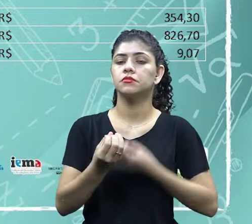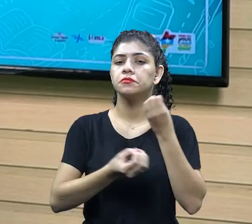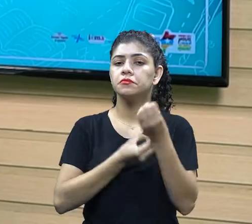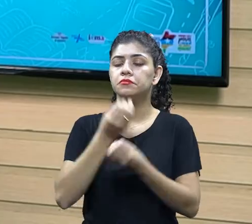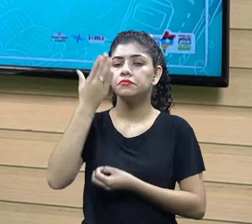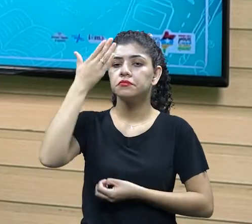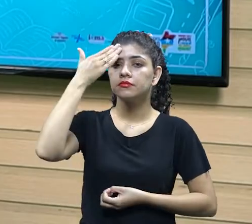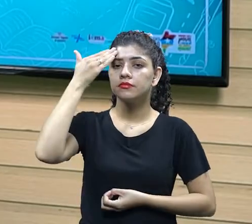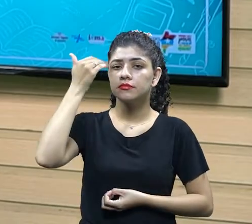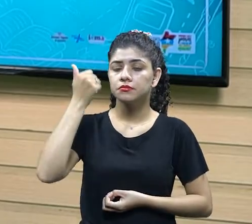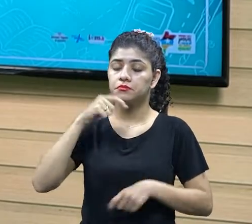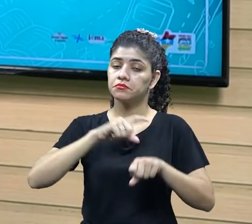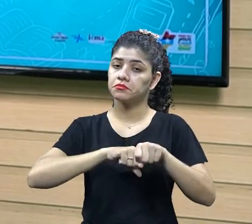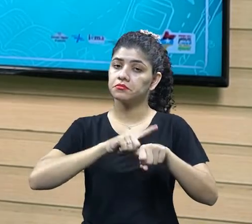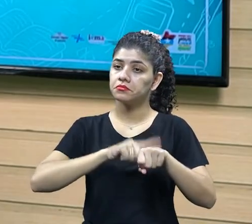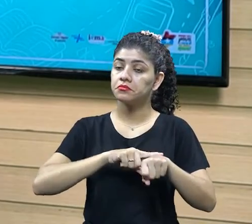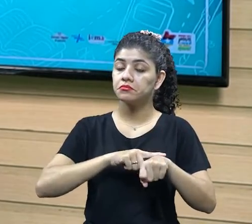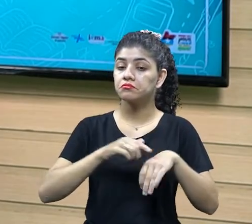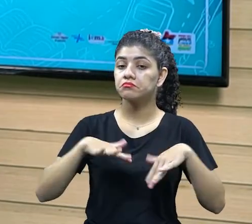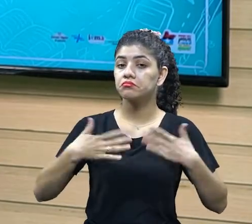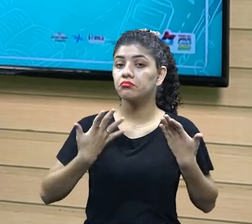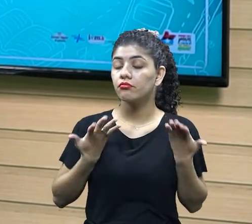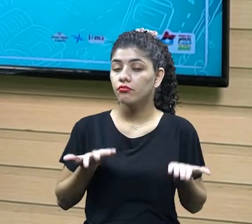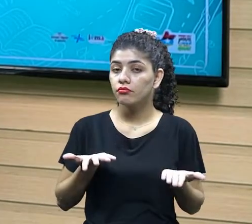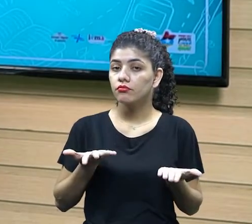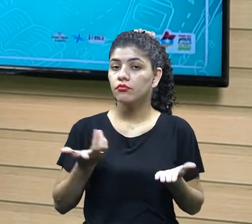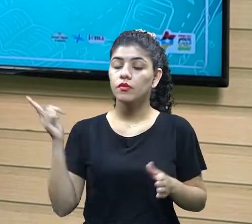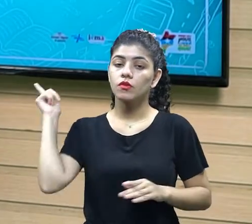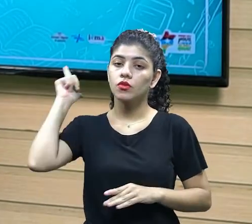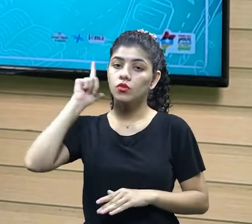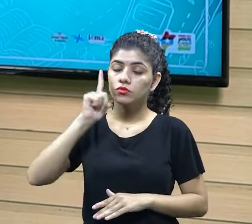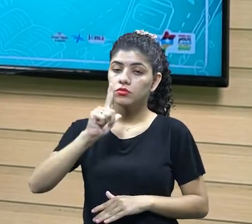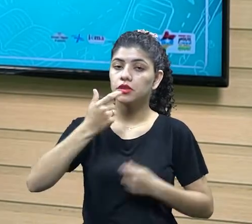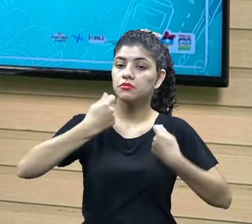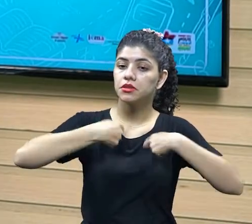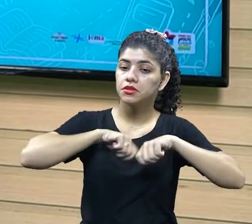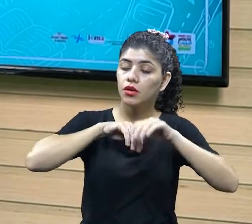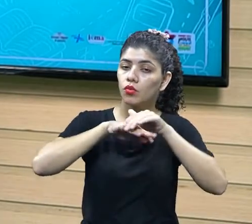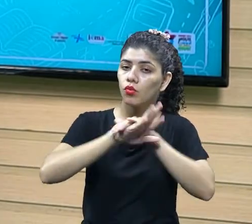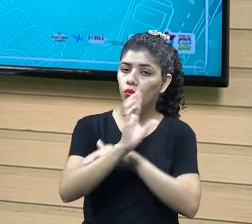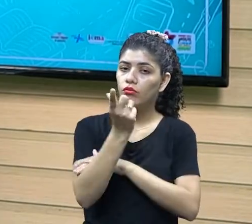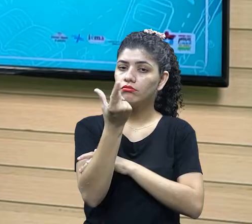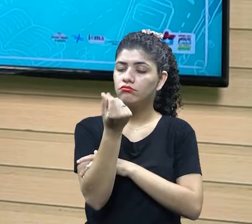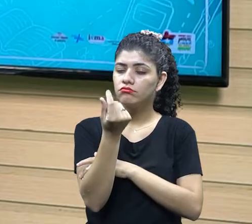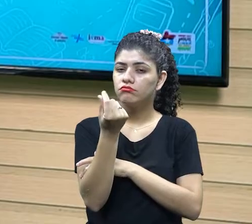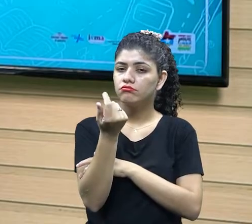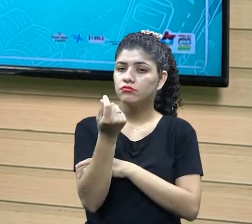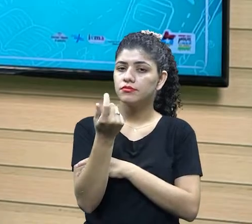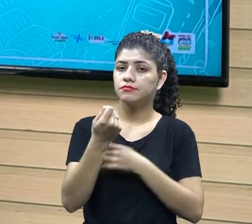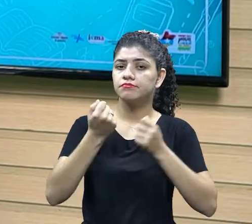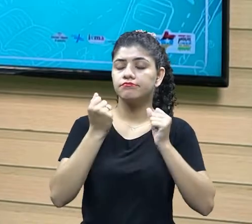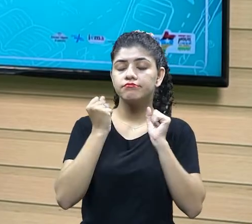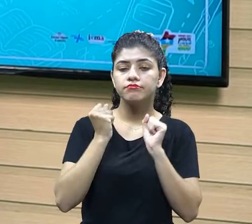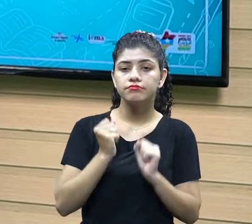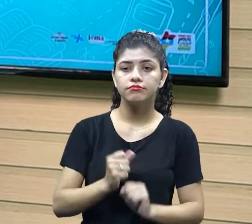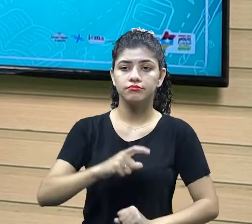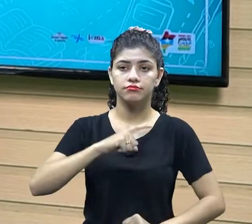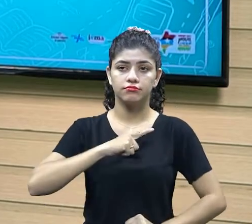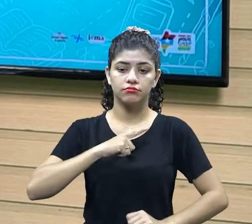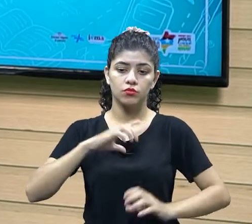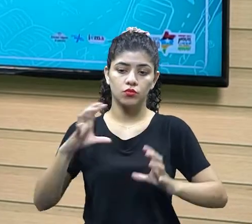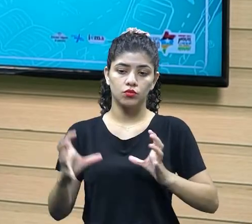826,70. Como é que ele vai saber em quanto tempo ele vai precisar